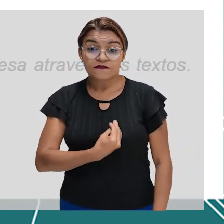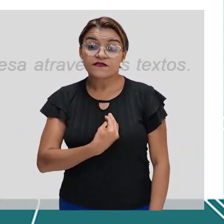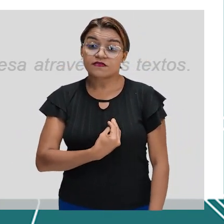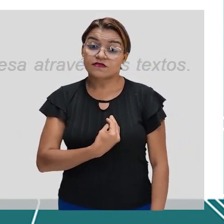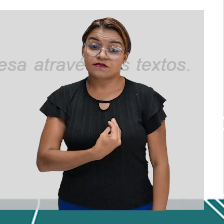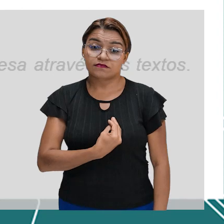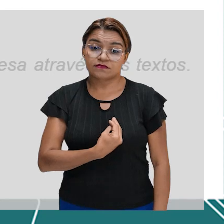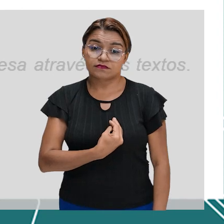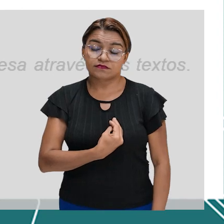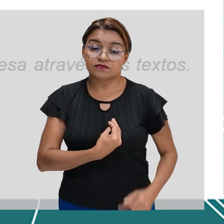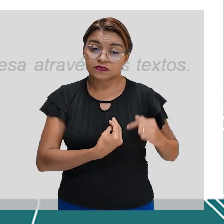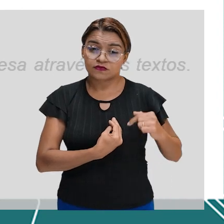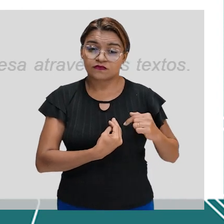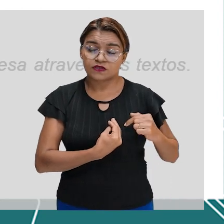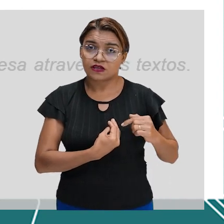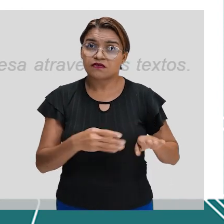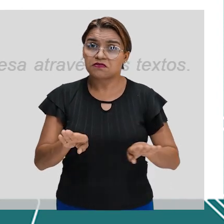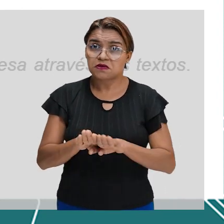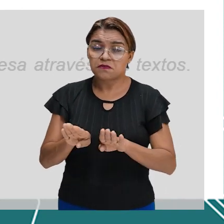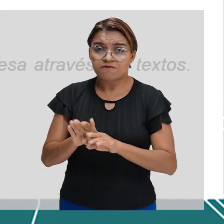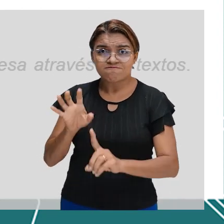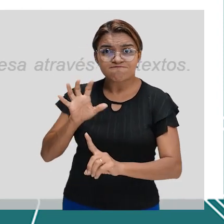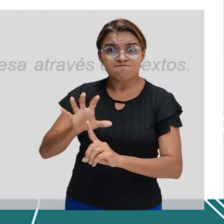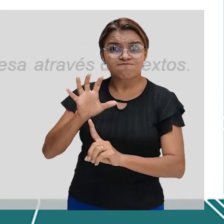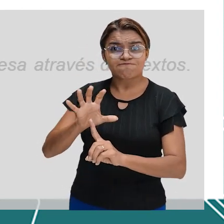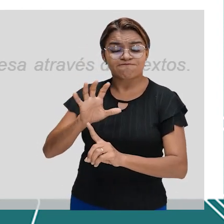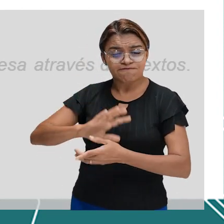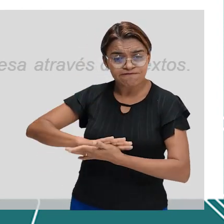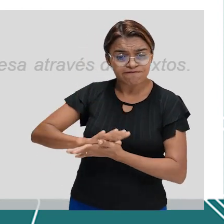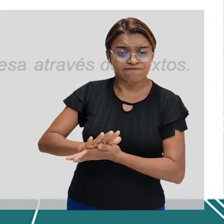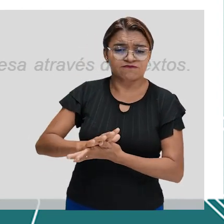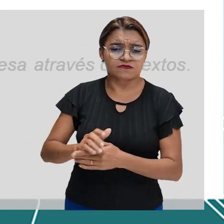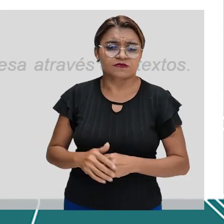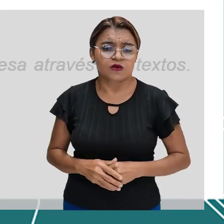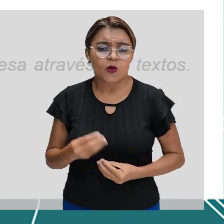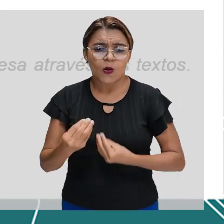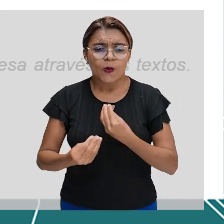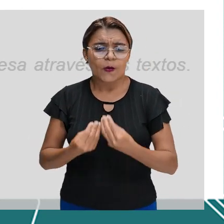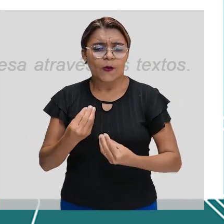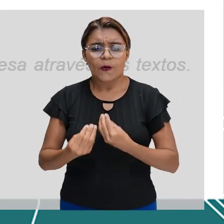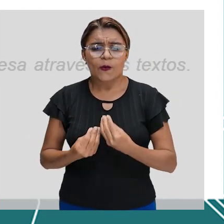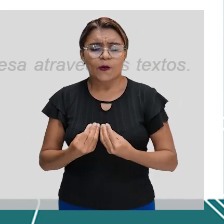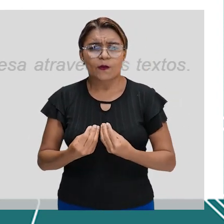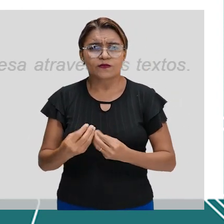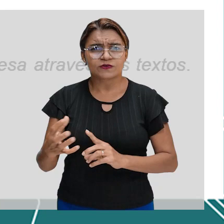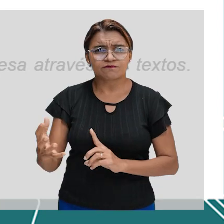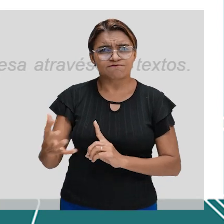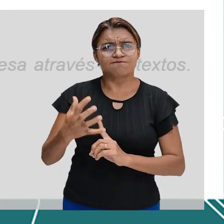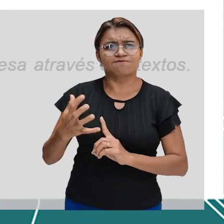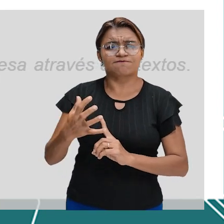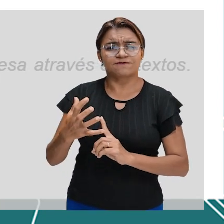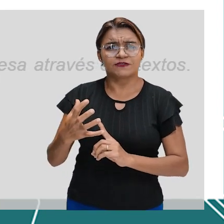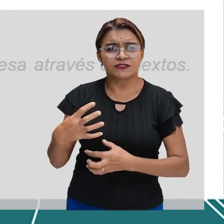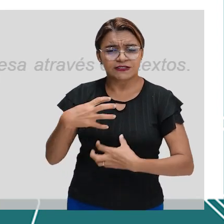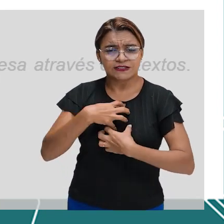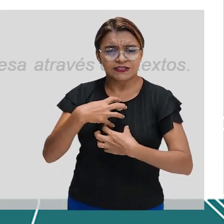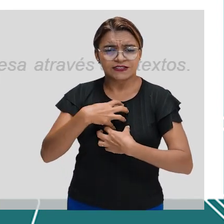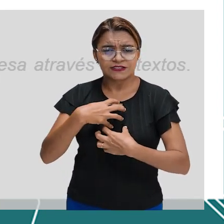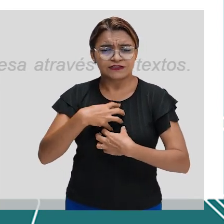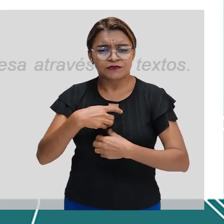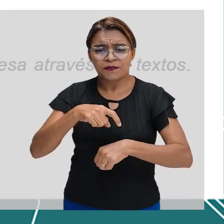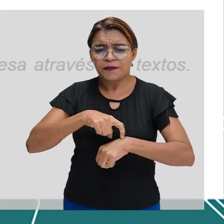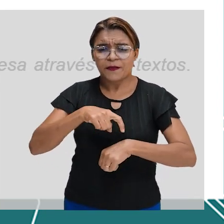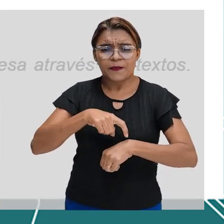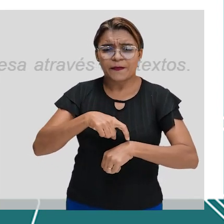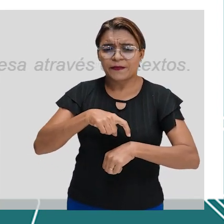e que a vida destrói como é que se veio a atear quando ai